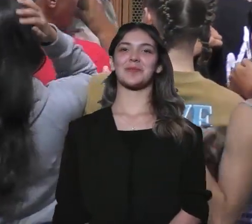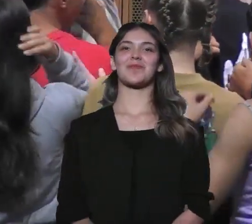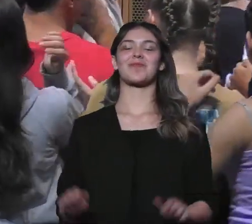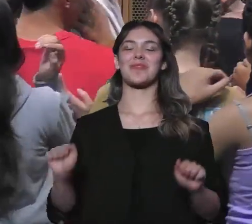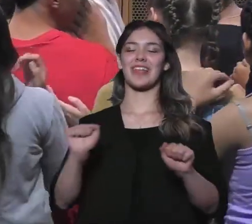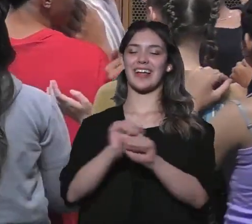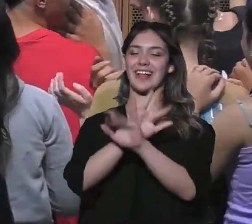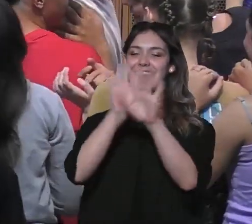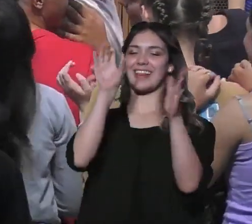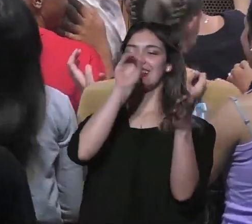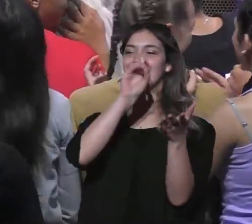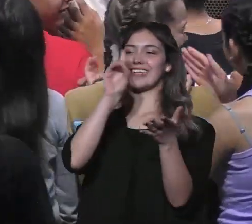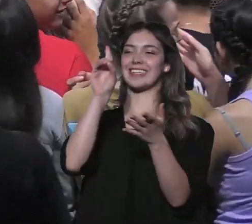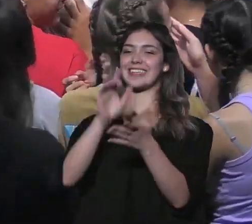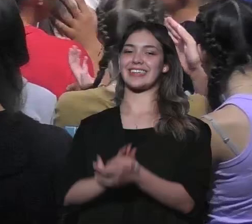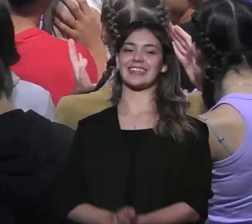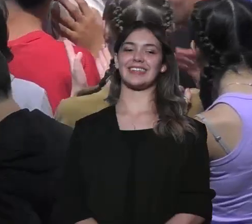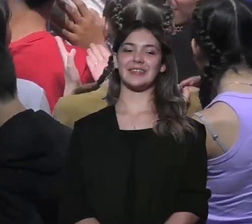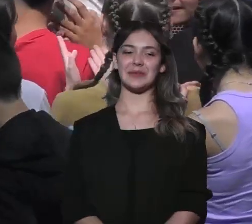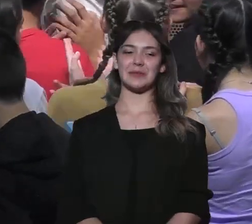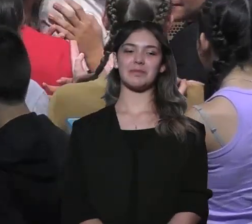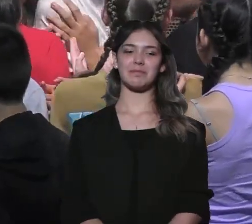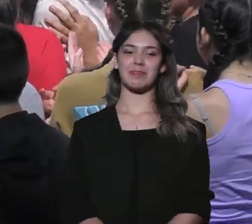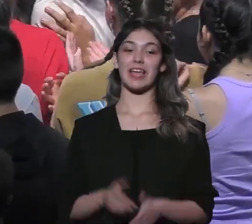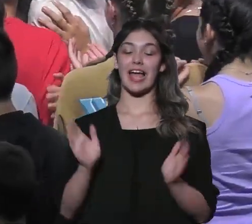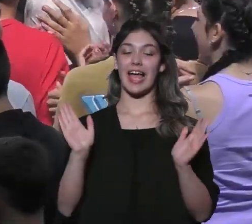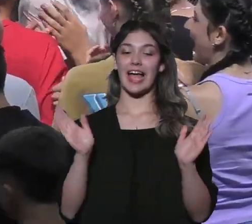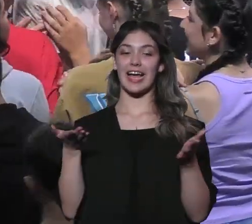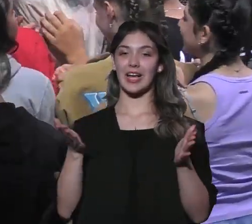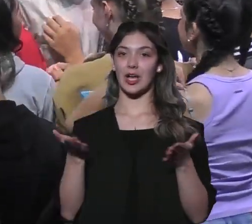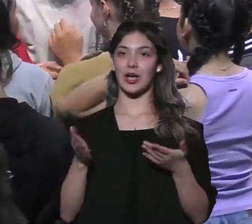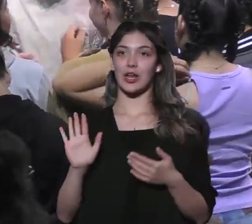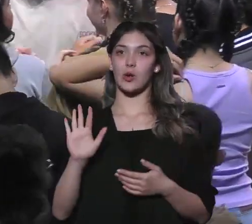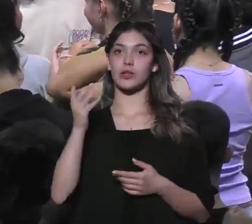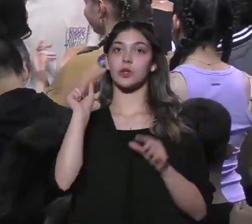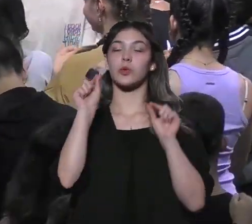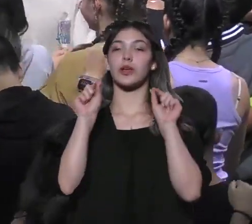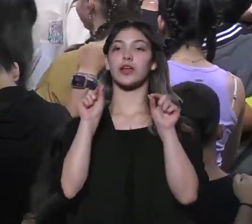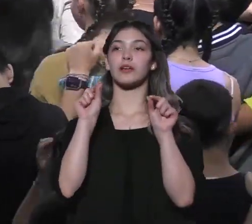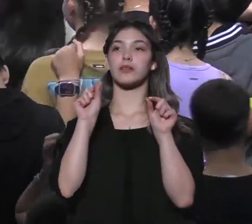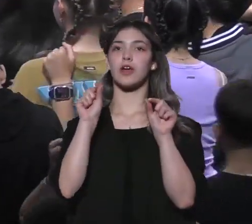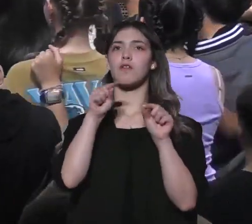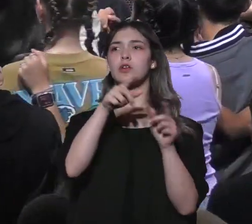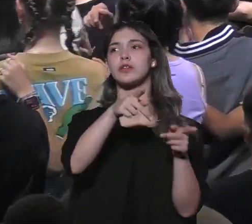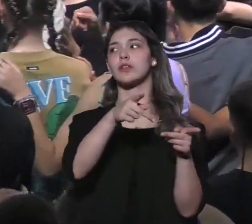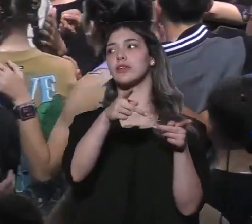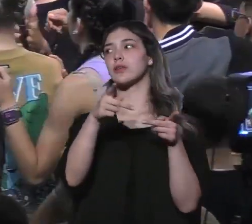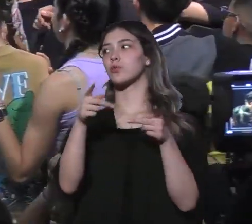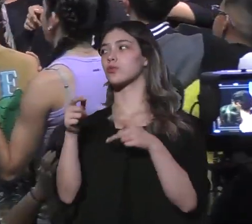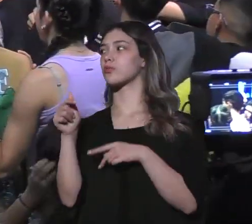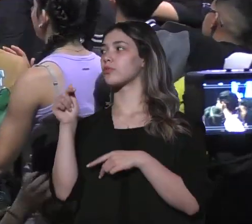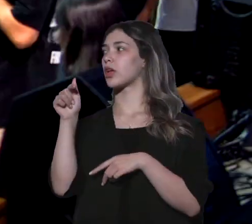Glória a Deus. Nós vamos fazer o seguinte: você que veio aqui na frente,